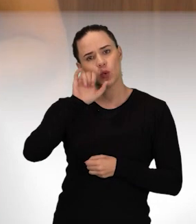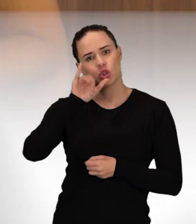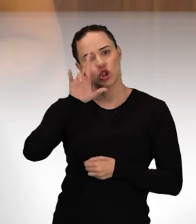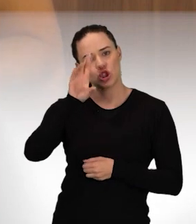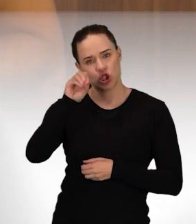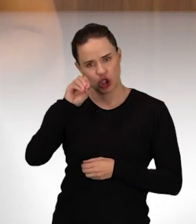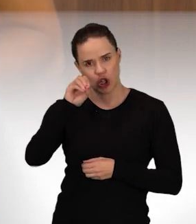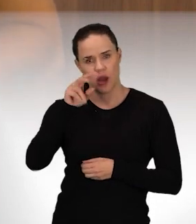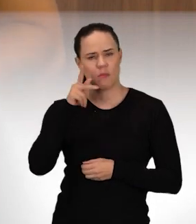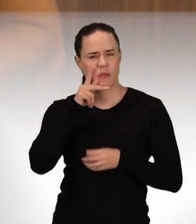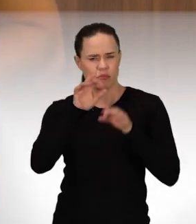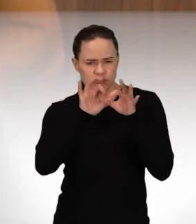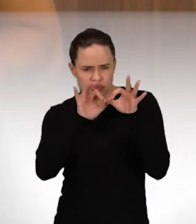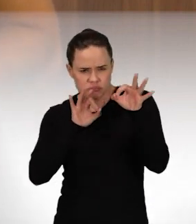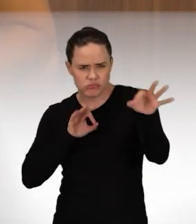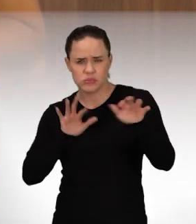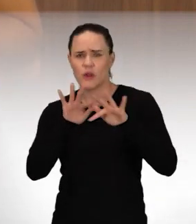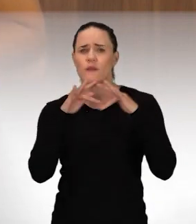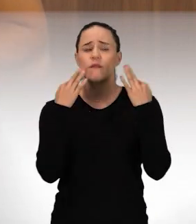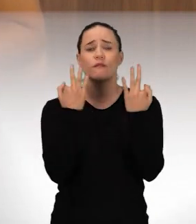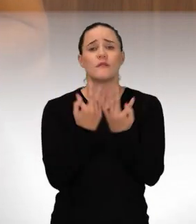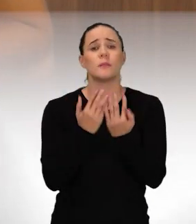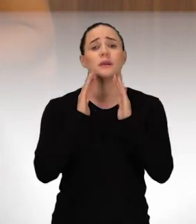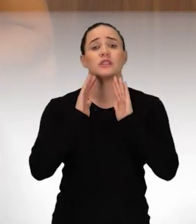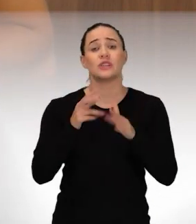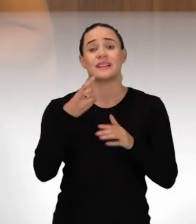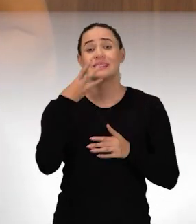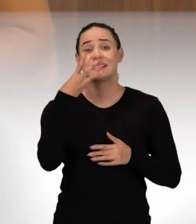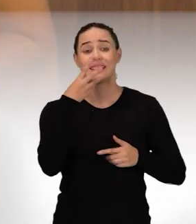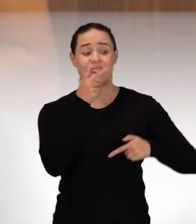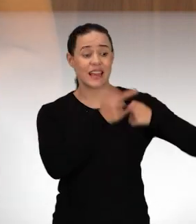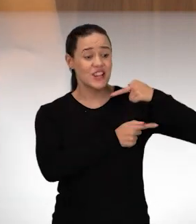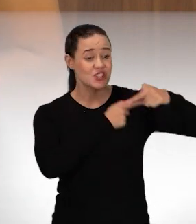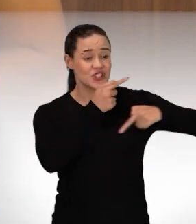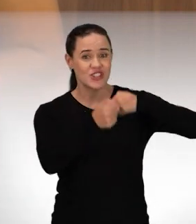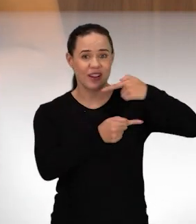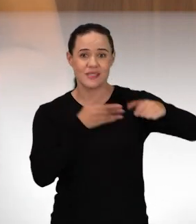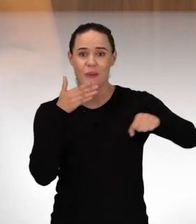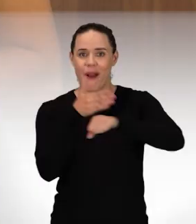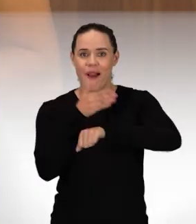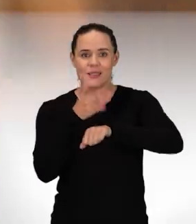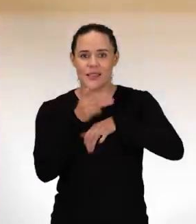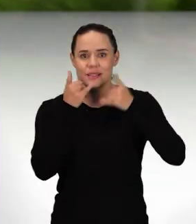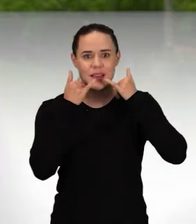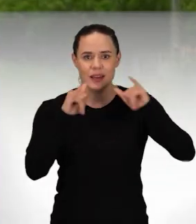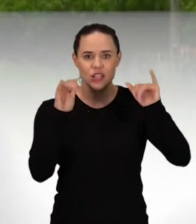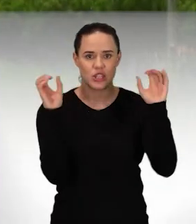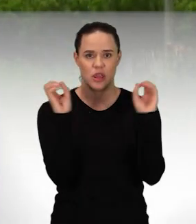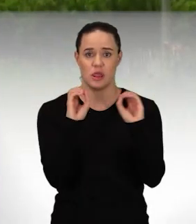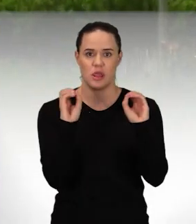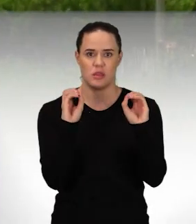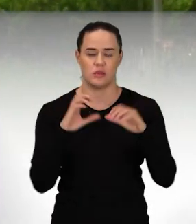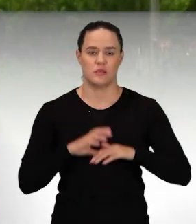estado. Algumas famílias passaram até 3 gerações sem ter acesso ao serviço.